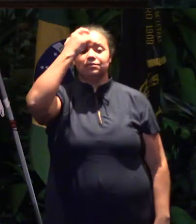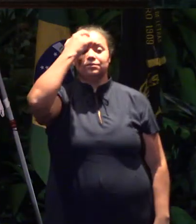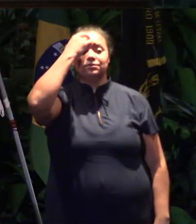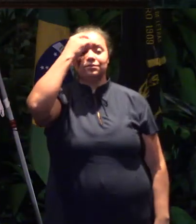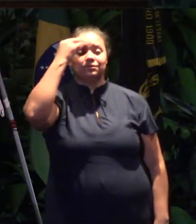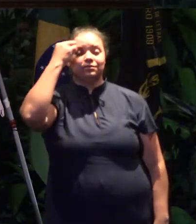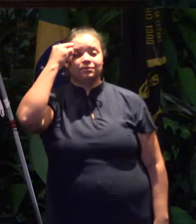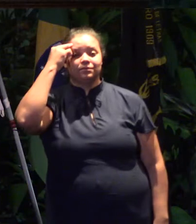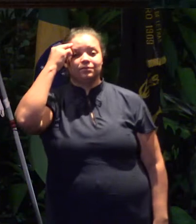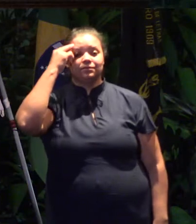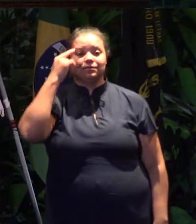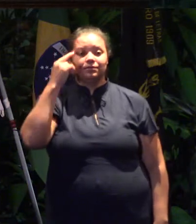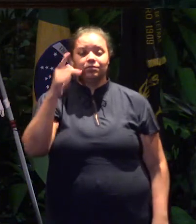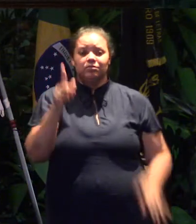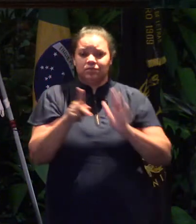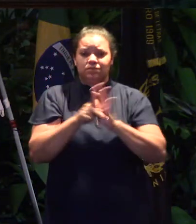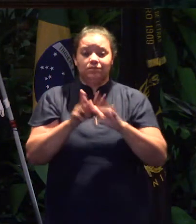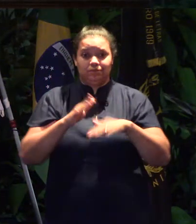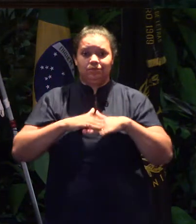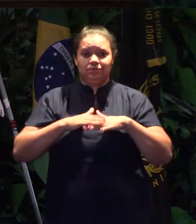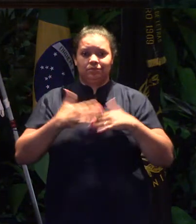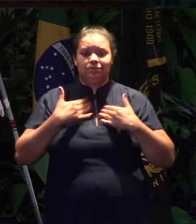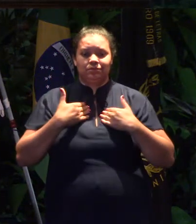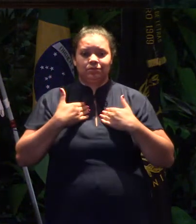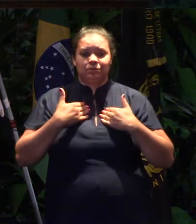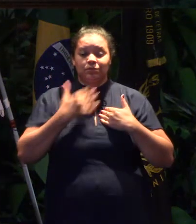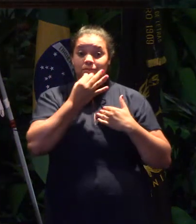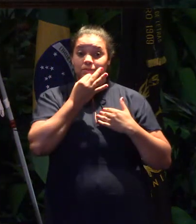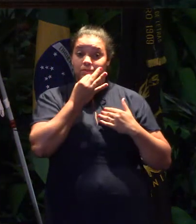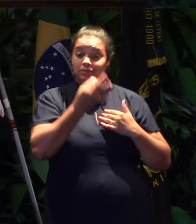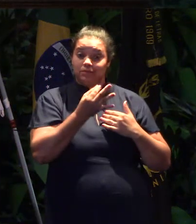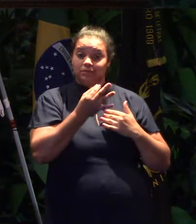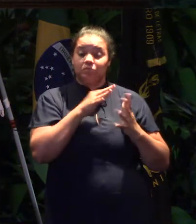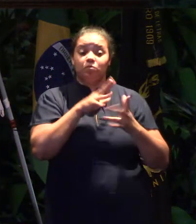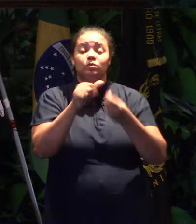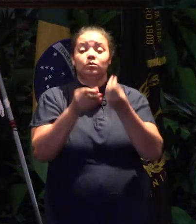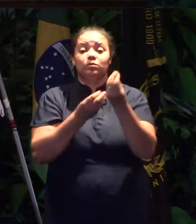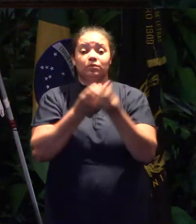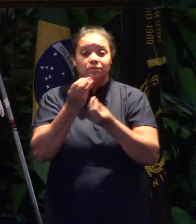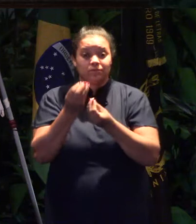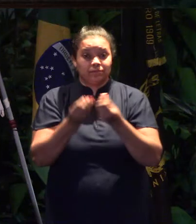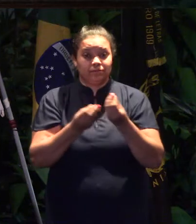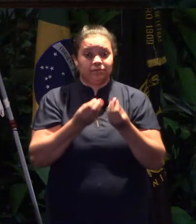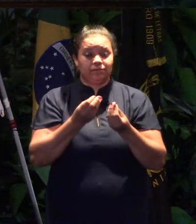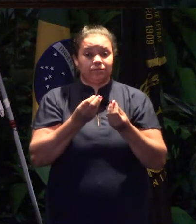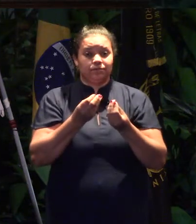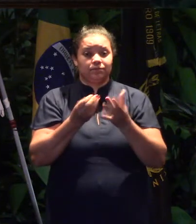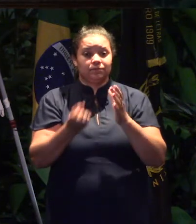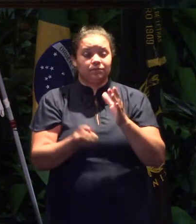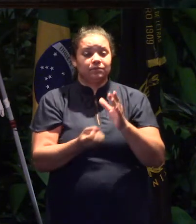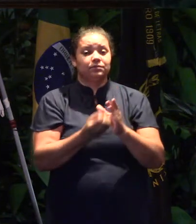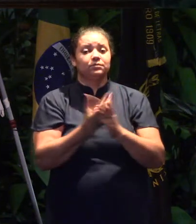mesmo, sem nenhum rigor, uma teoria para a suposta afinação do mundo. Por ela, ia